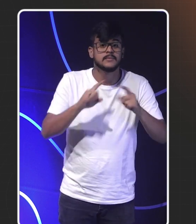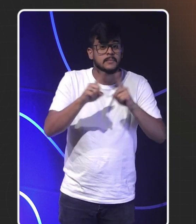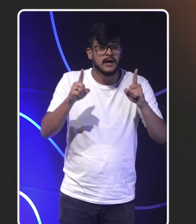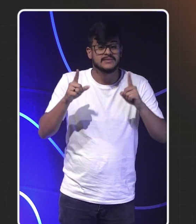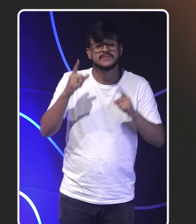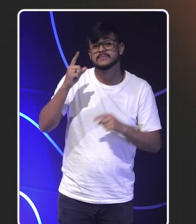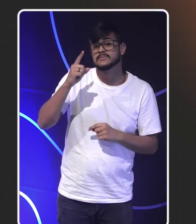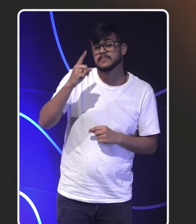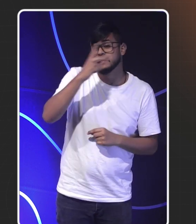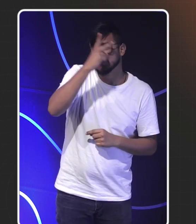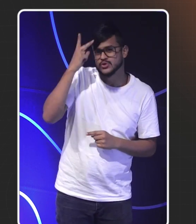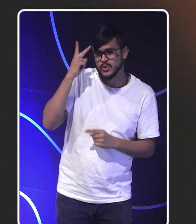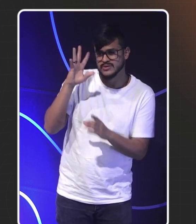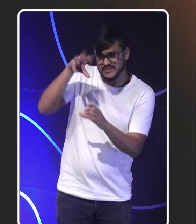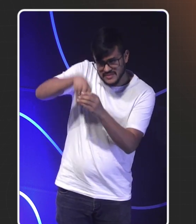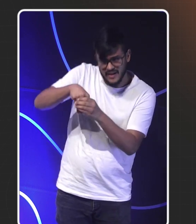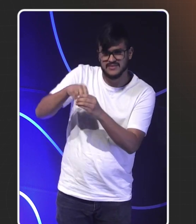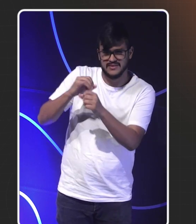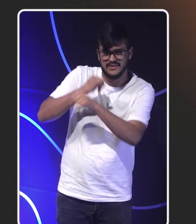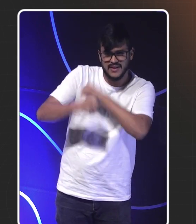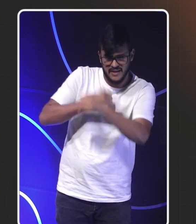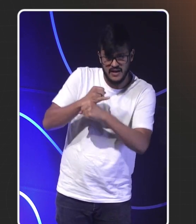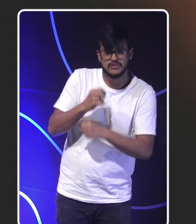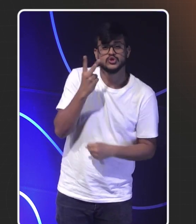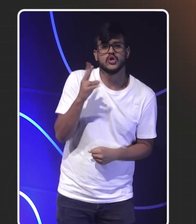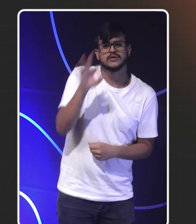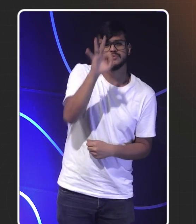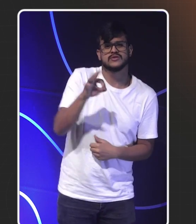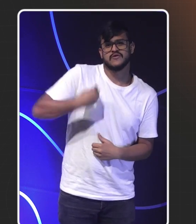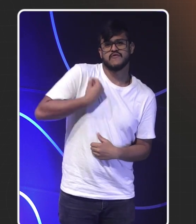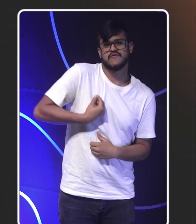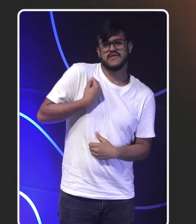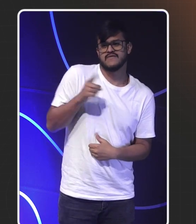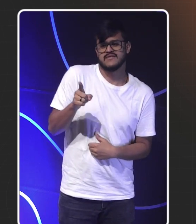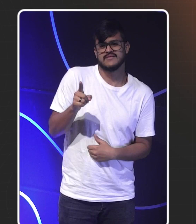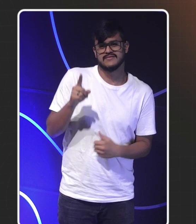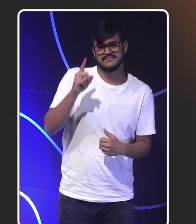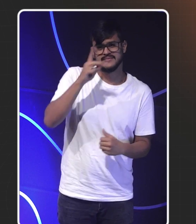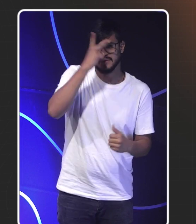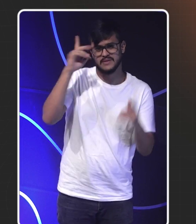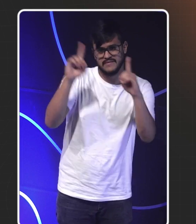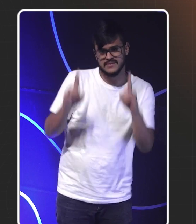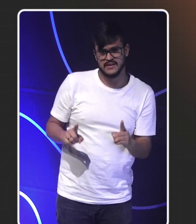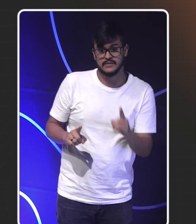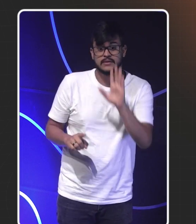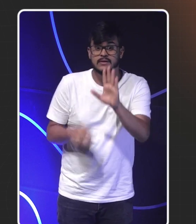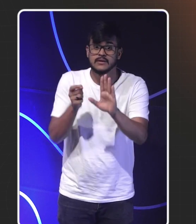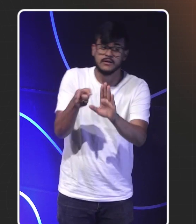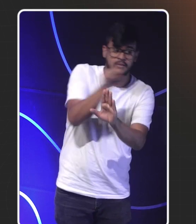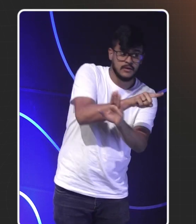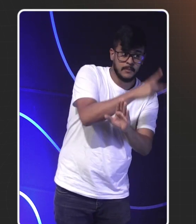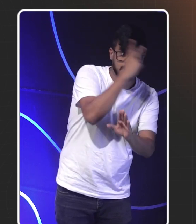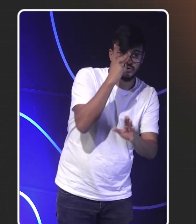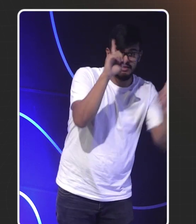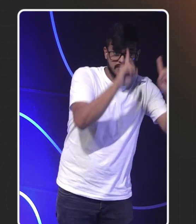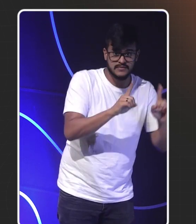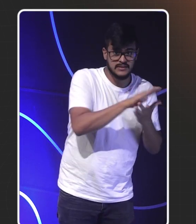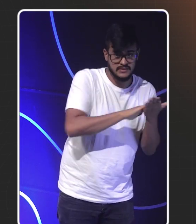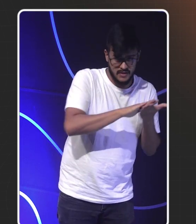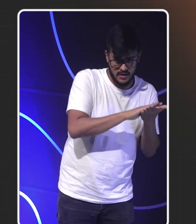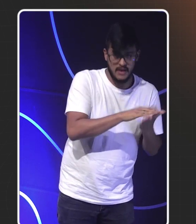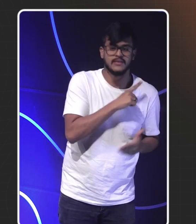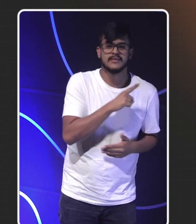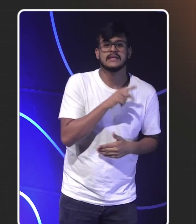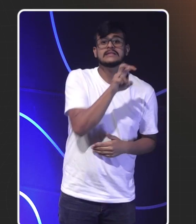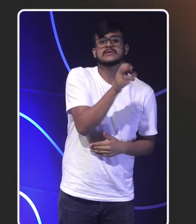com deficiência que estão na internet vivem disso. É muito baixo. O mesmo número muda para 56% quando a gente